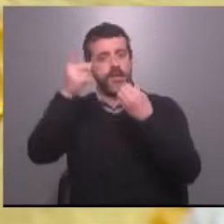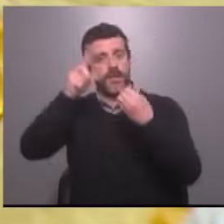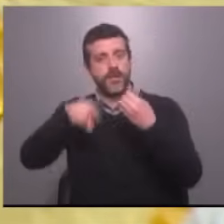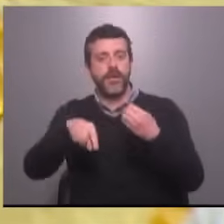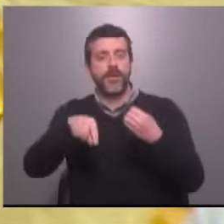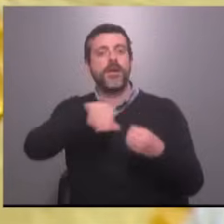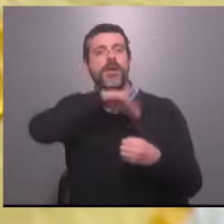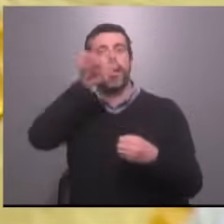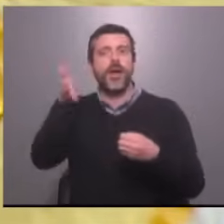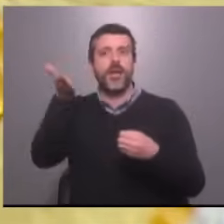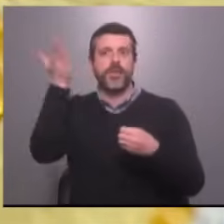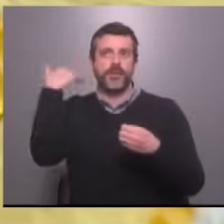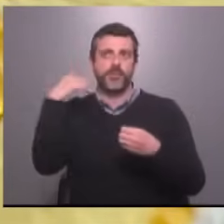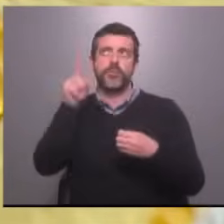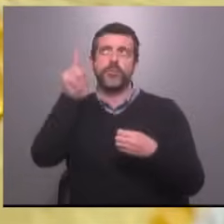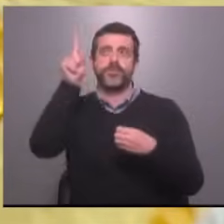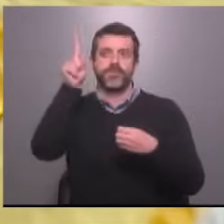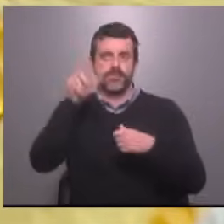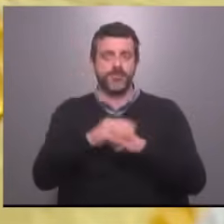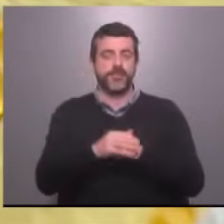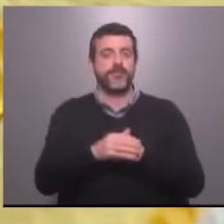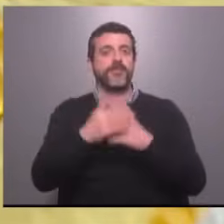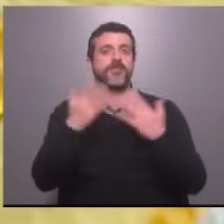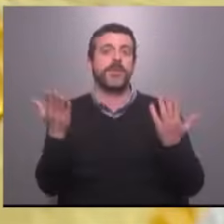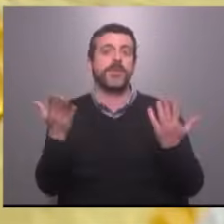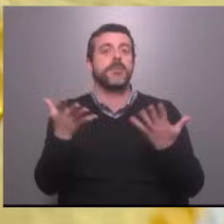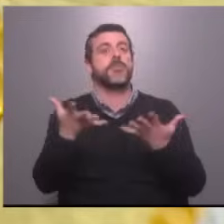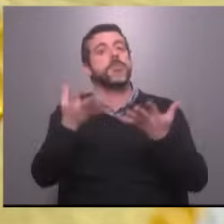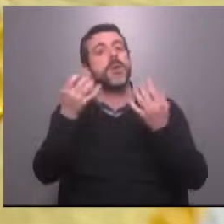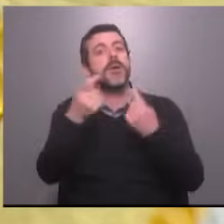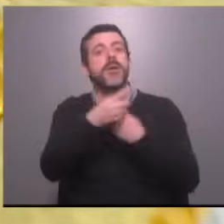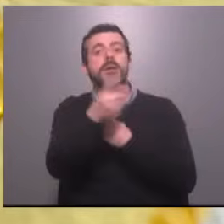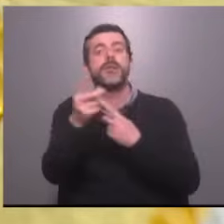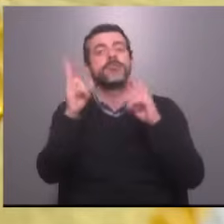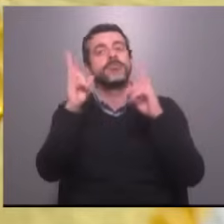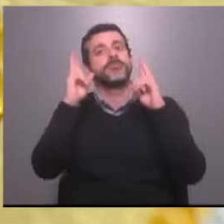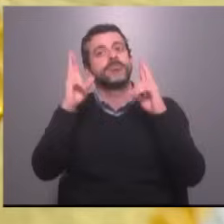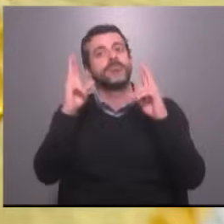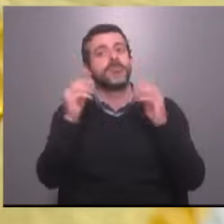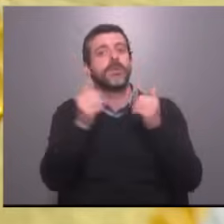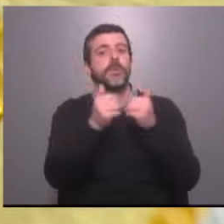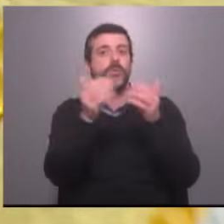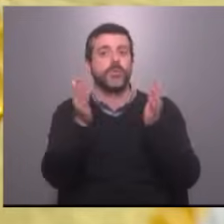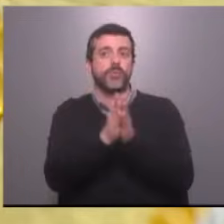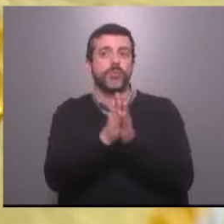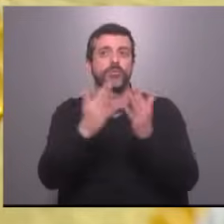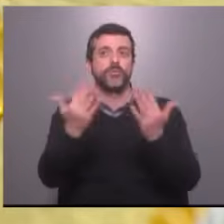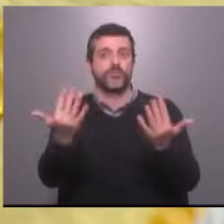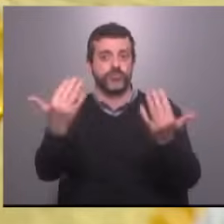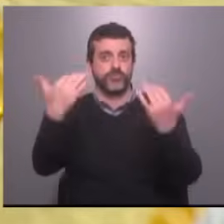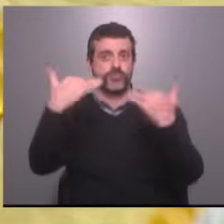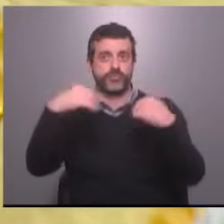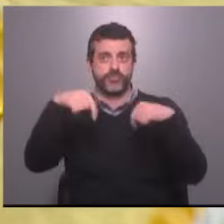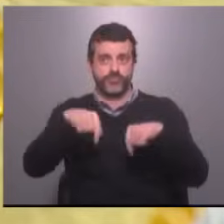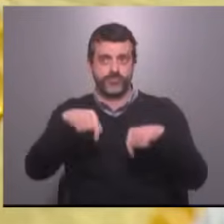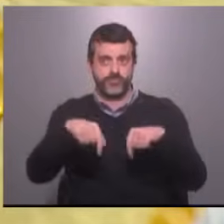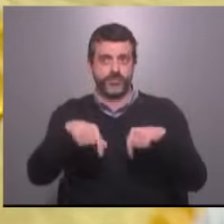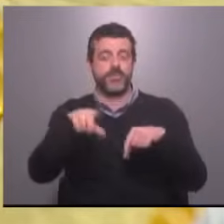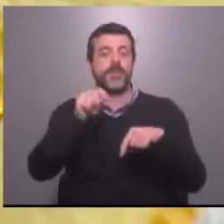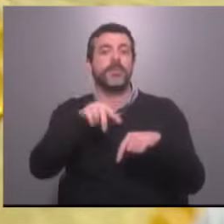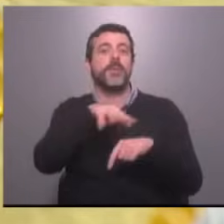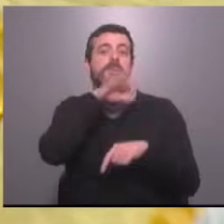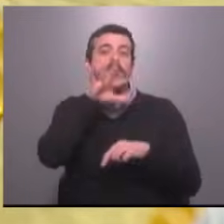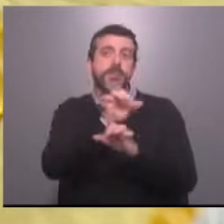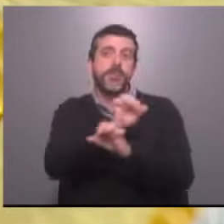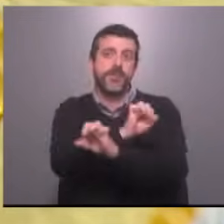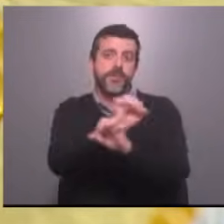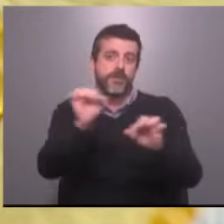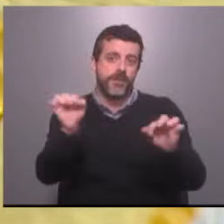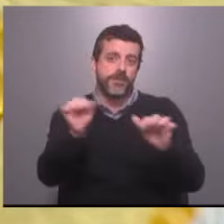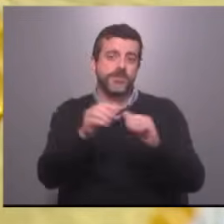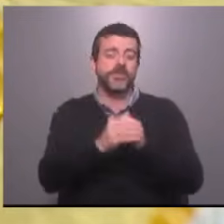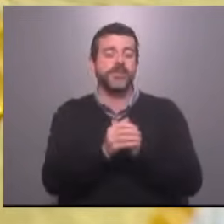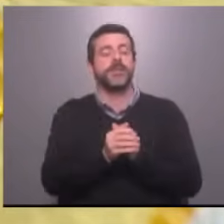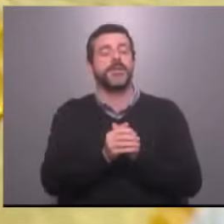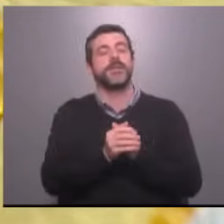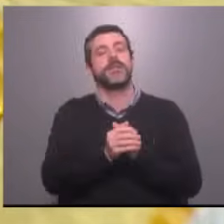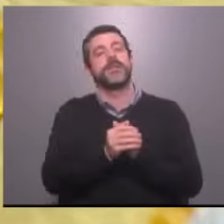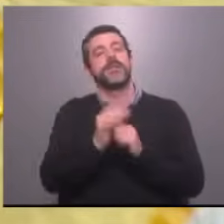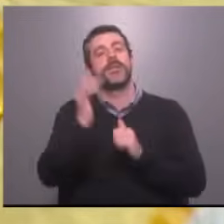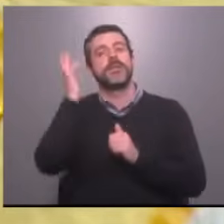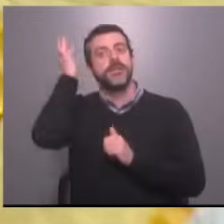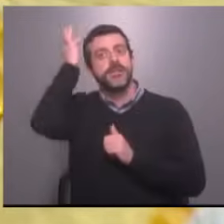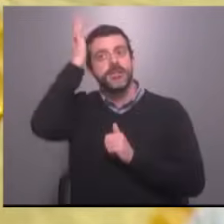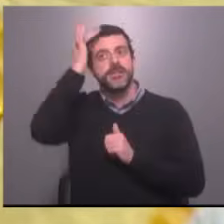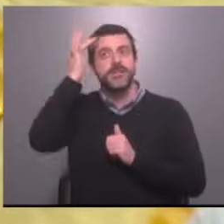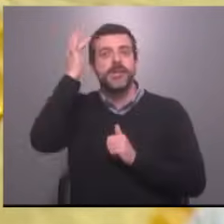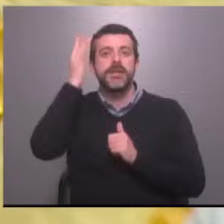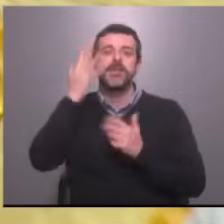Ano Novo com a minha família, lá atrás dos montes. E então eu quero desejar a todos vós aqui presentes, às